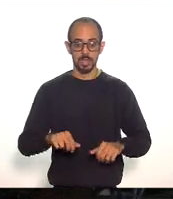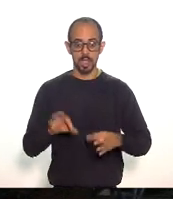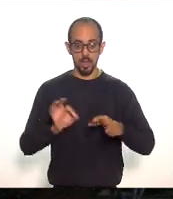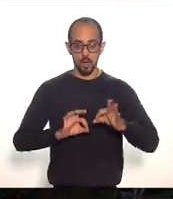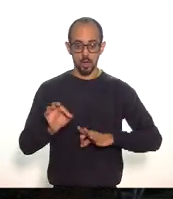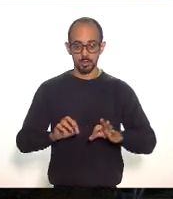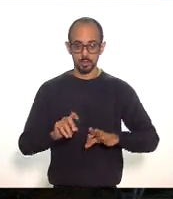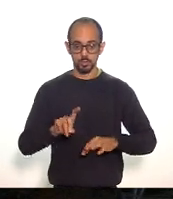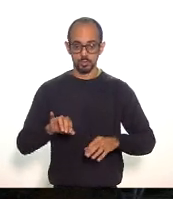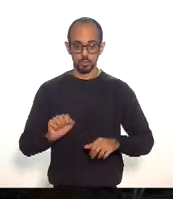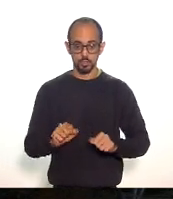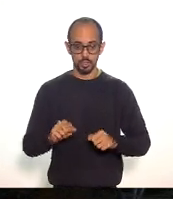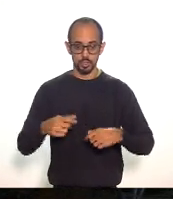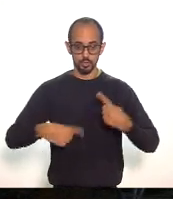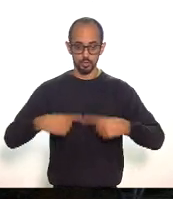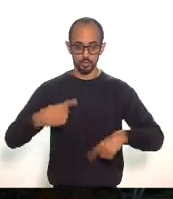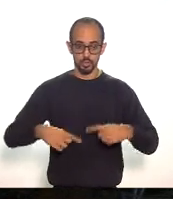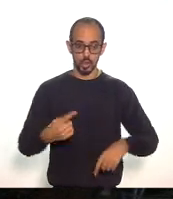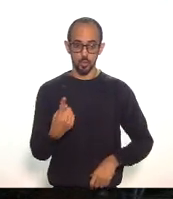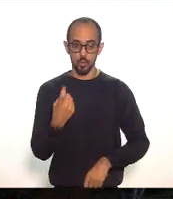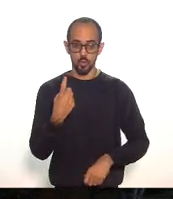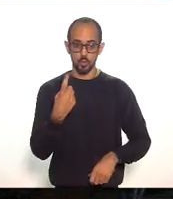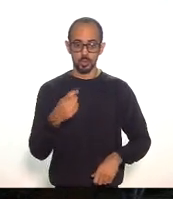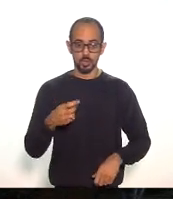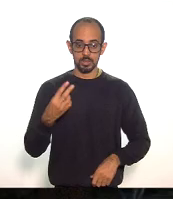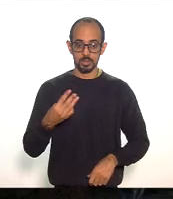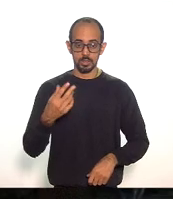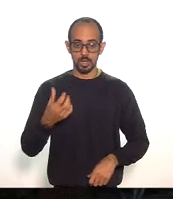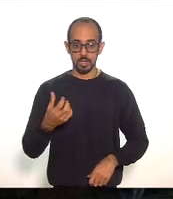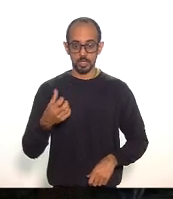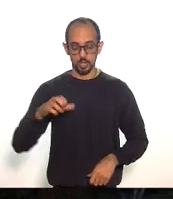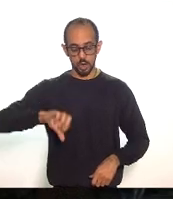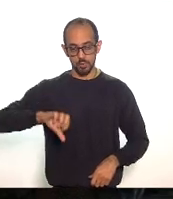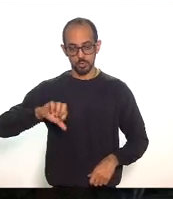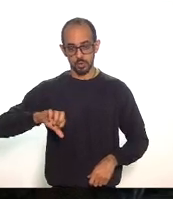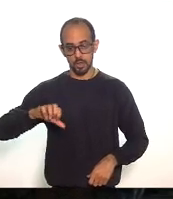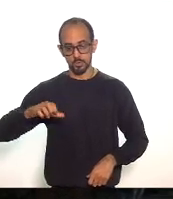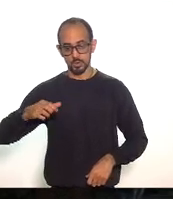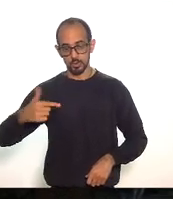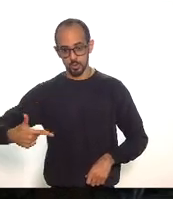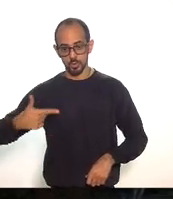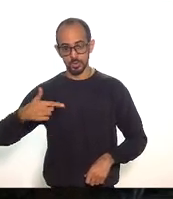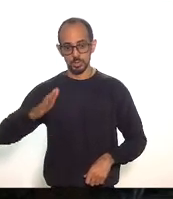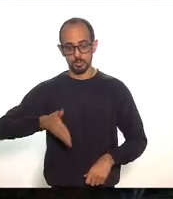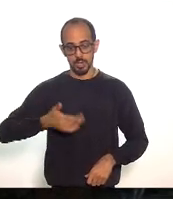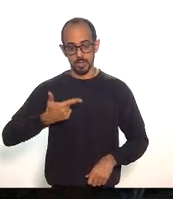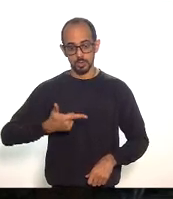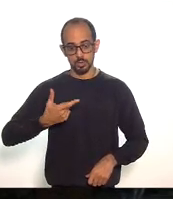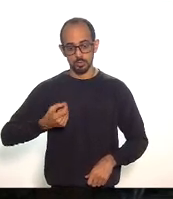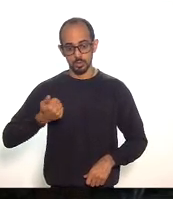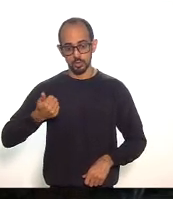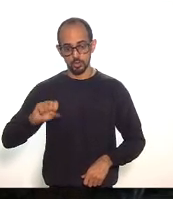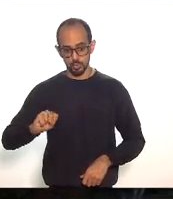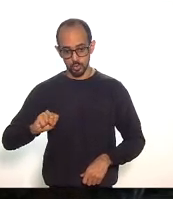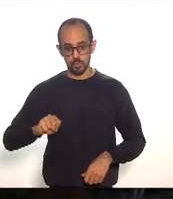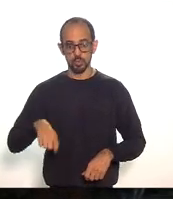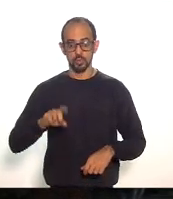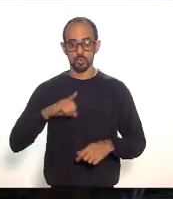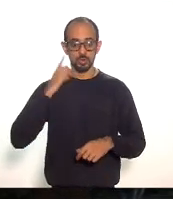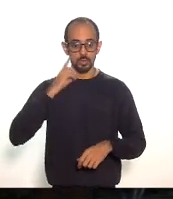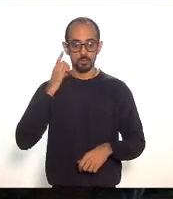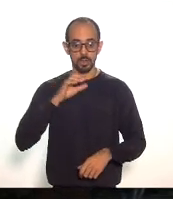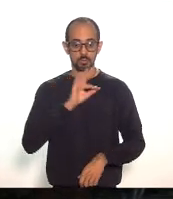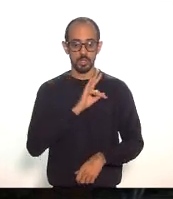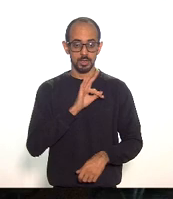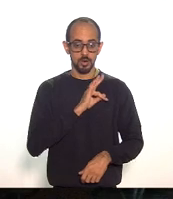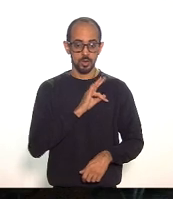votação, em discussão única, projeto de lei 3992 de 18, de autoria dos deputados Marta Rocha e Tio Carlos, que altera